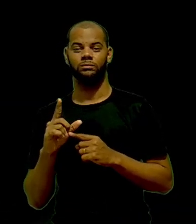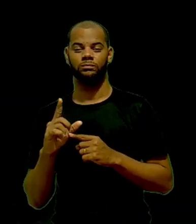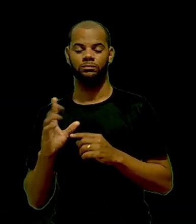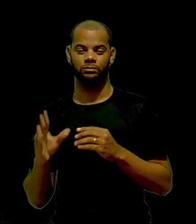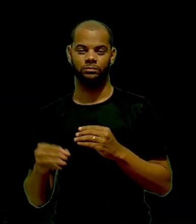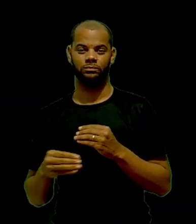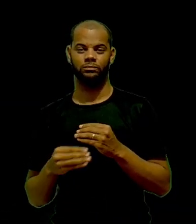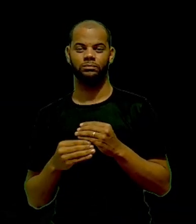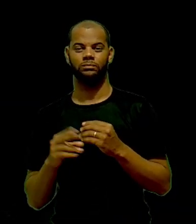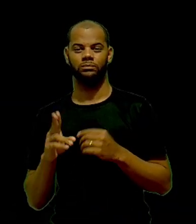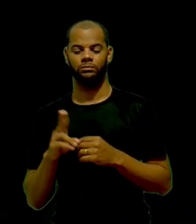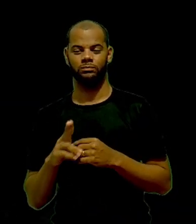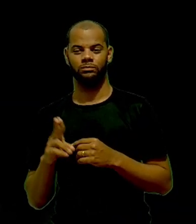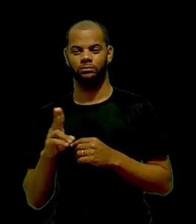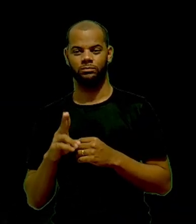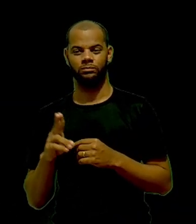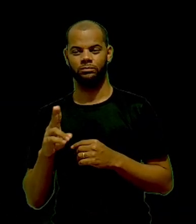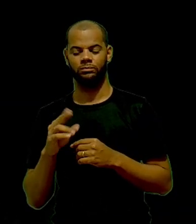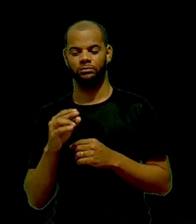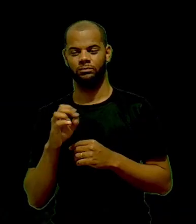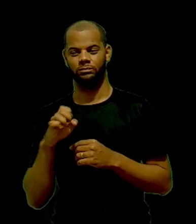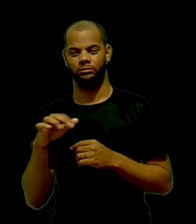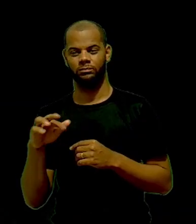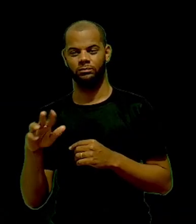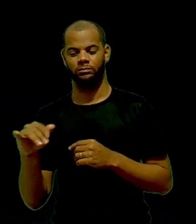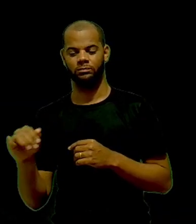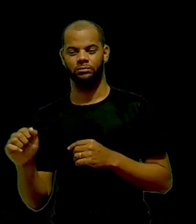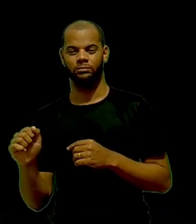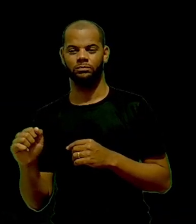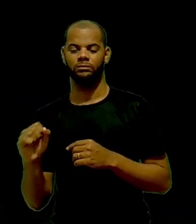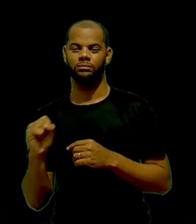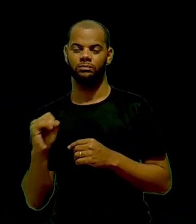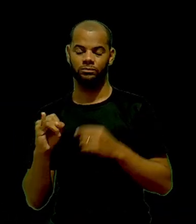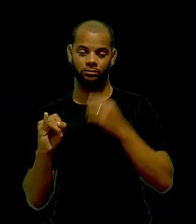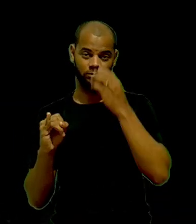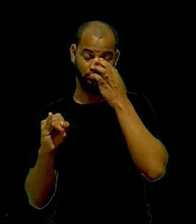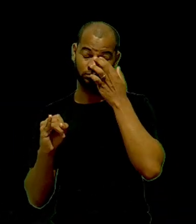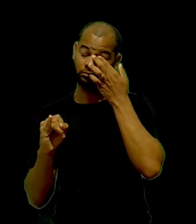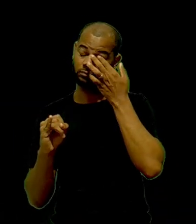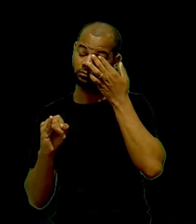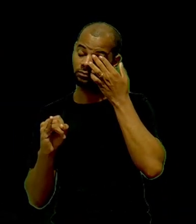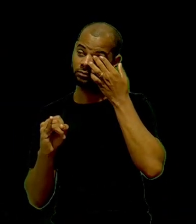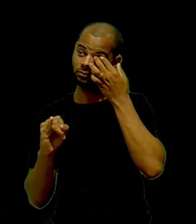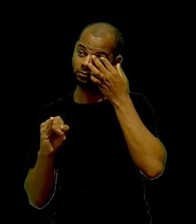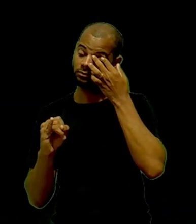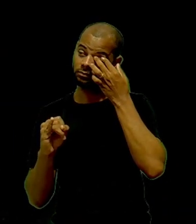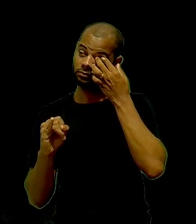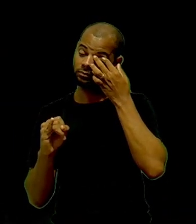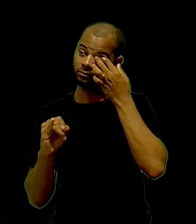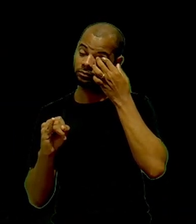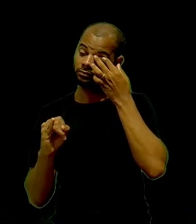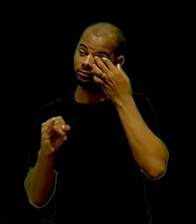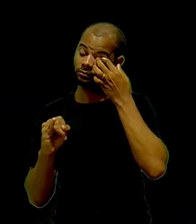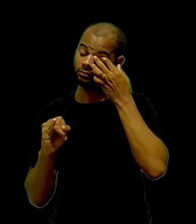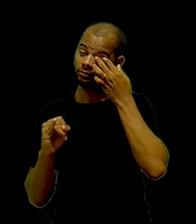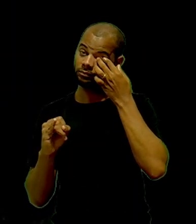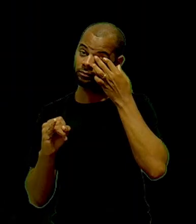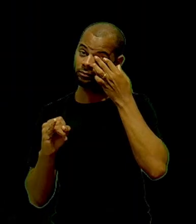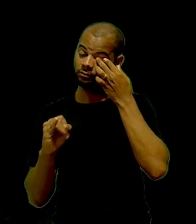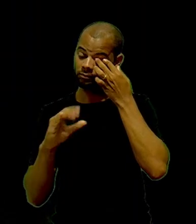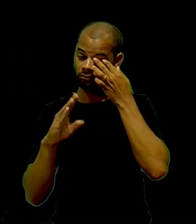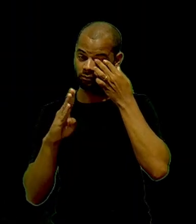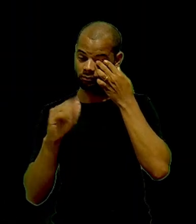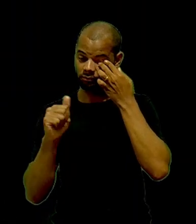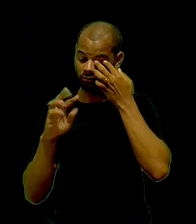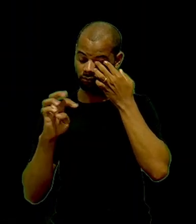bateria consumindo energia. Se a tensão está baixa, eu coloco a bateria fornecendo energia e ponho a bateria e